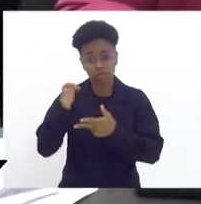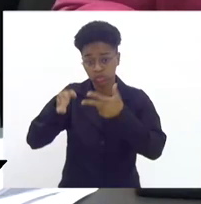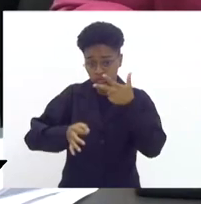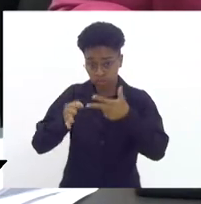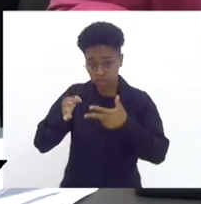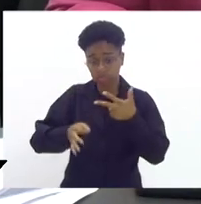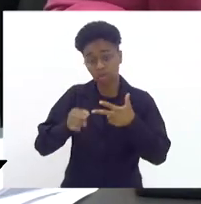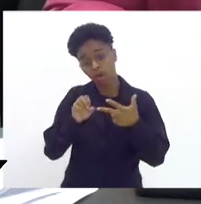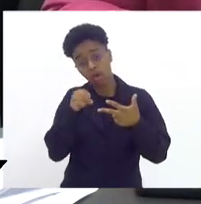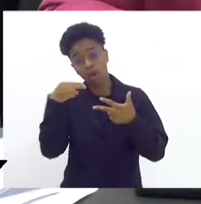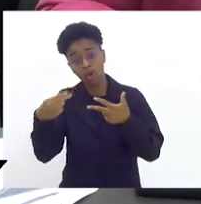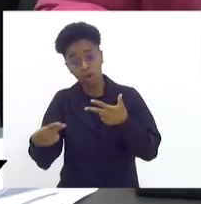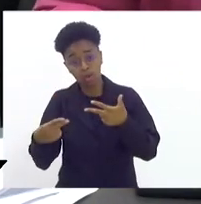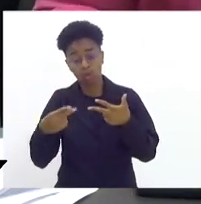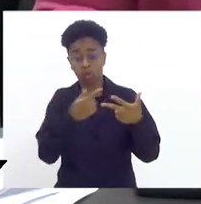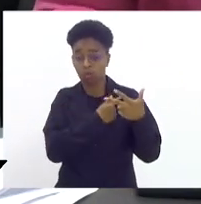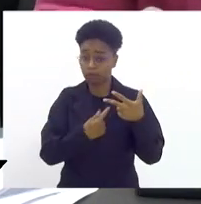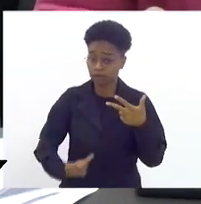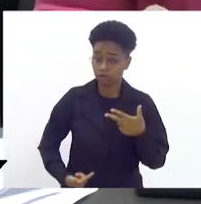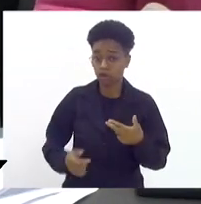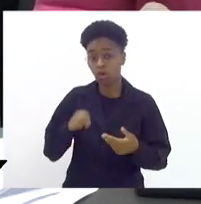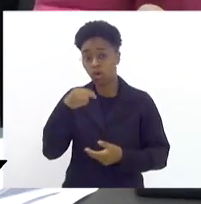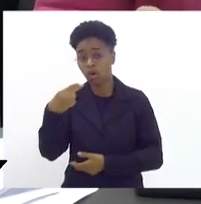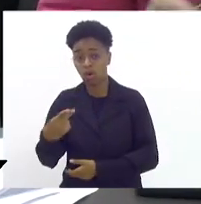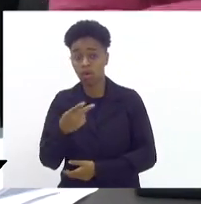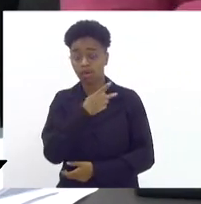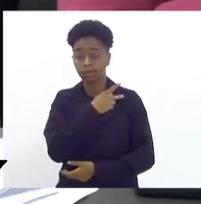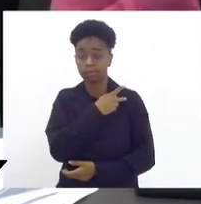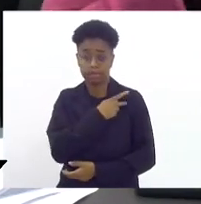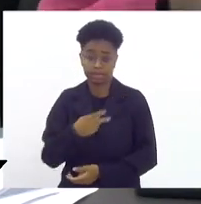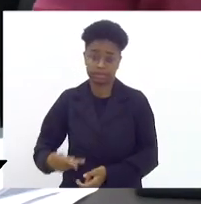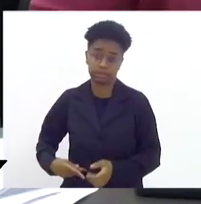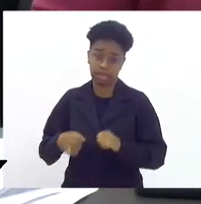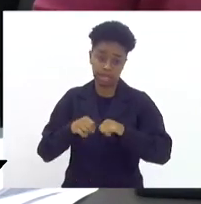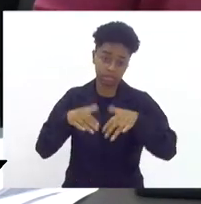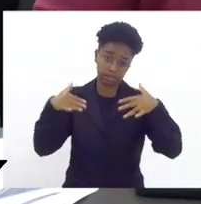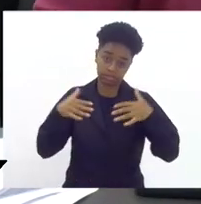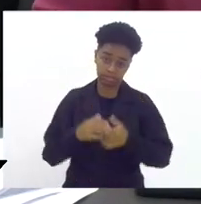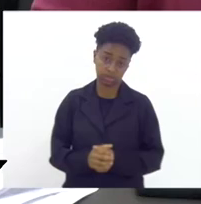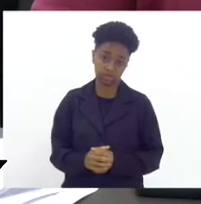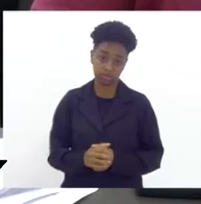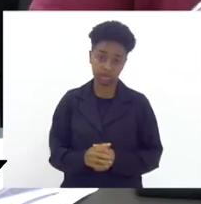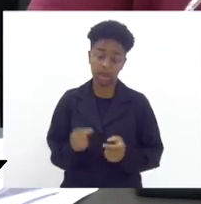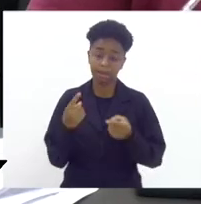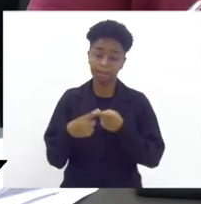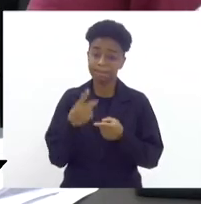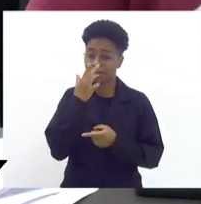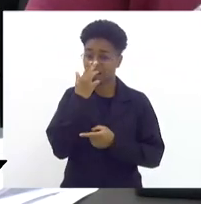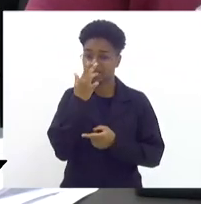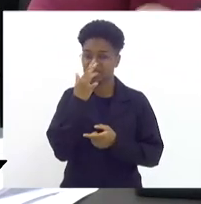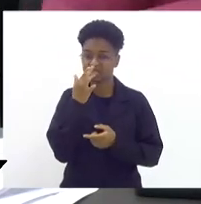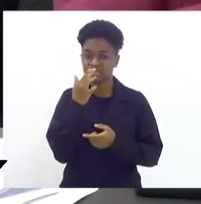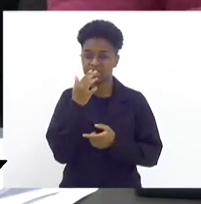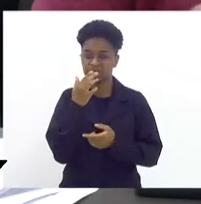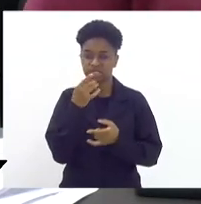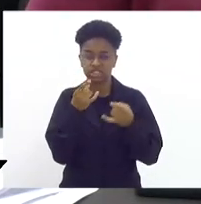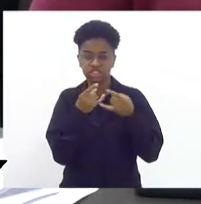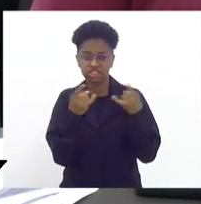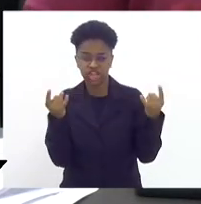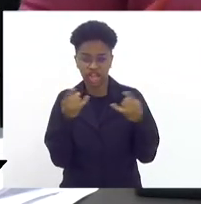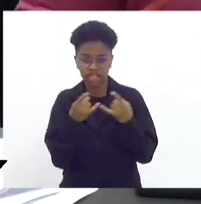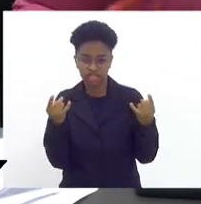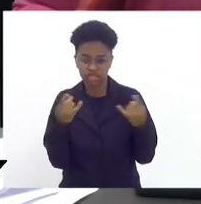judiciário, ou do governador, ou do presidente da Assembleia. É como se fosse um cheque conjunto,